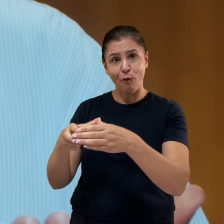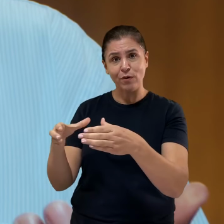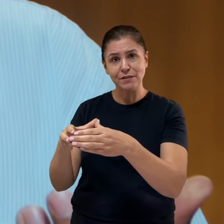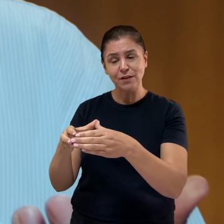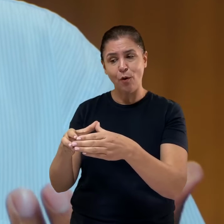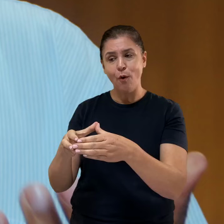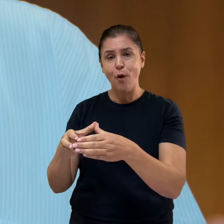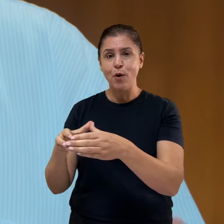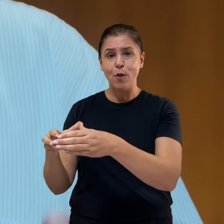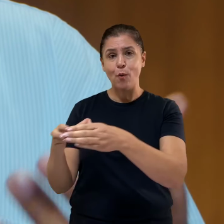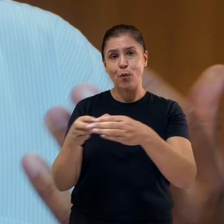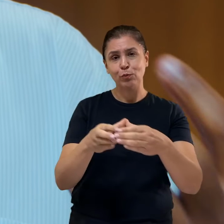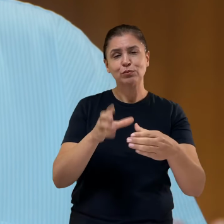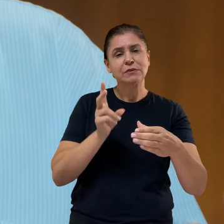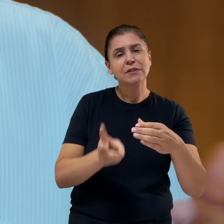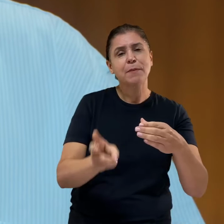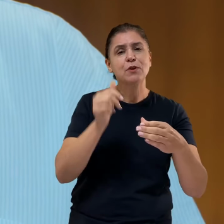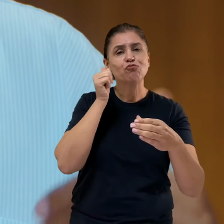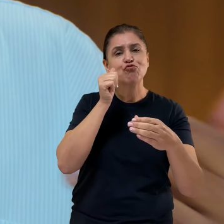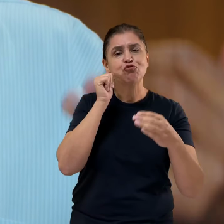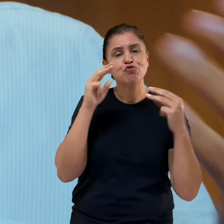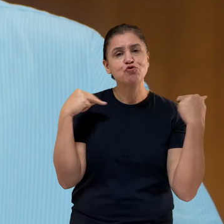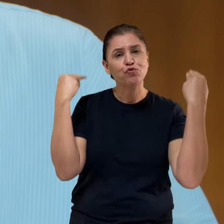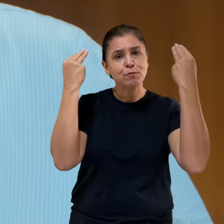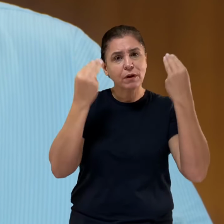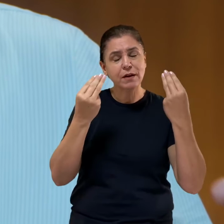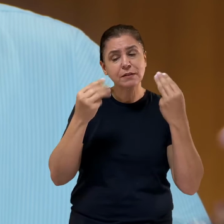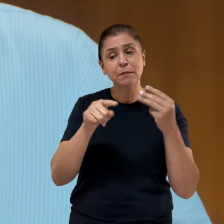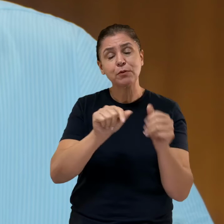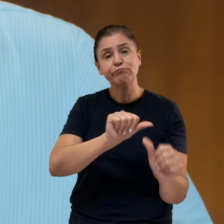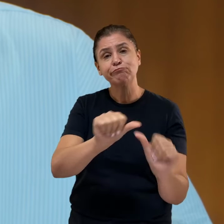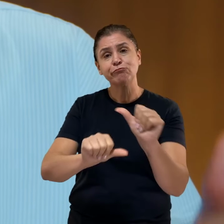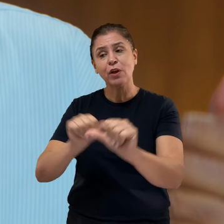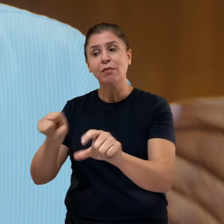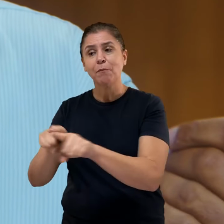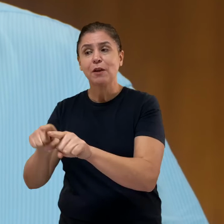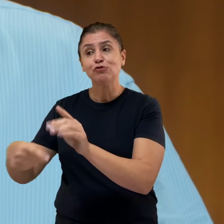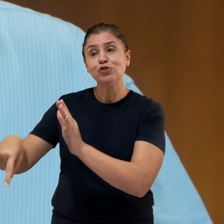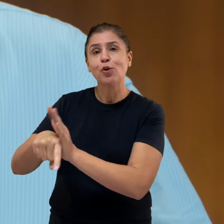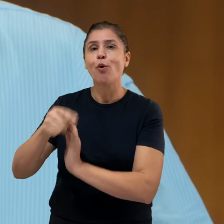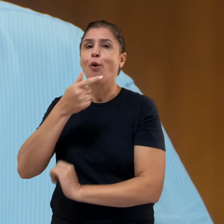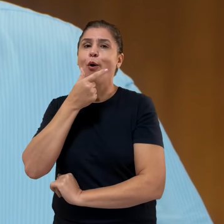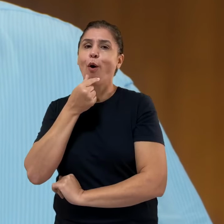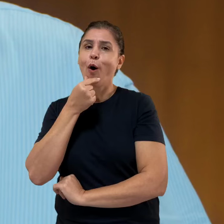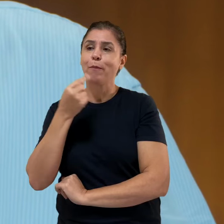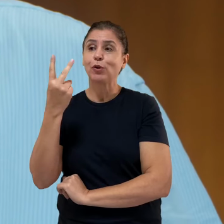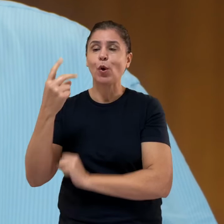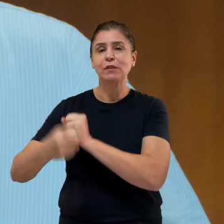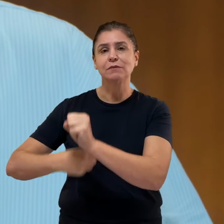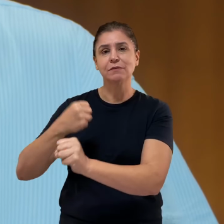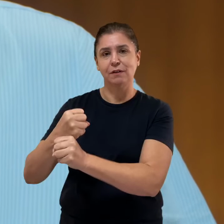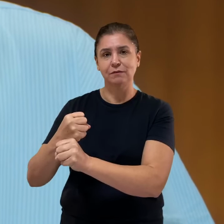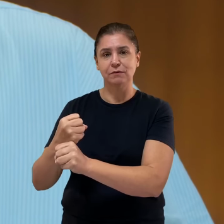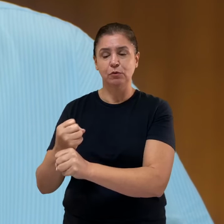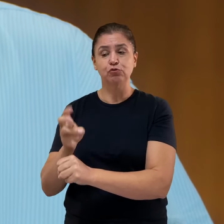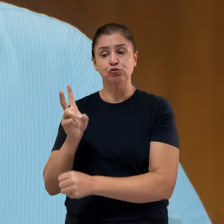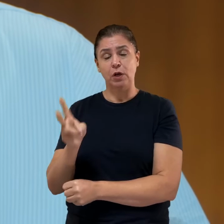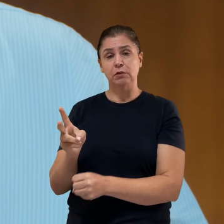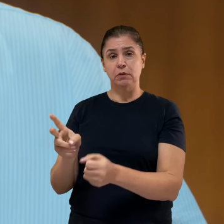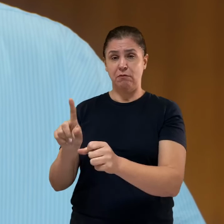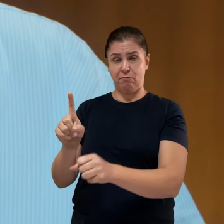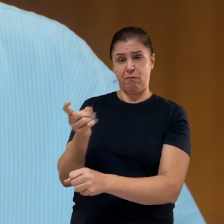congregação. Sendo que as irmãs já estavam em Londrina já há muitos anos, mas não os padres.